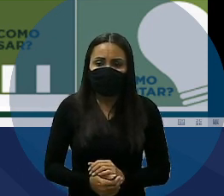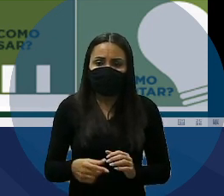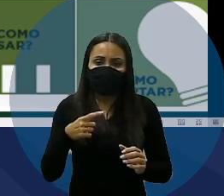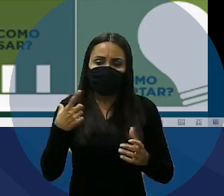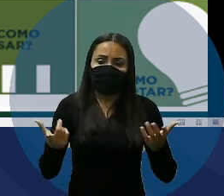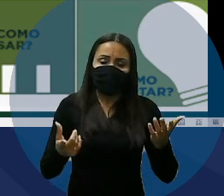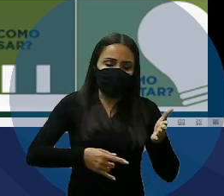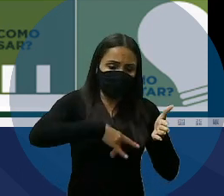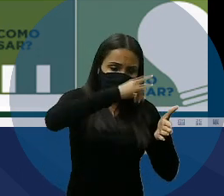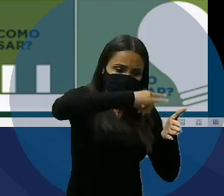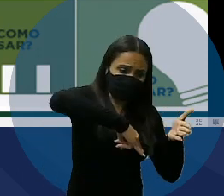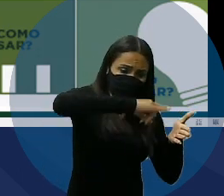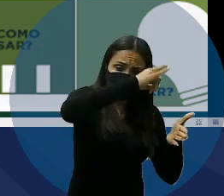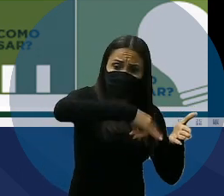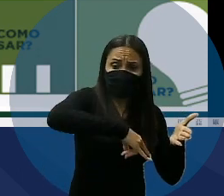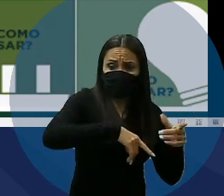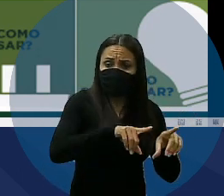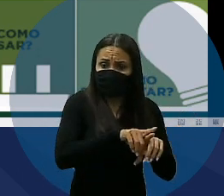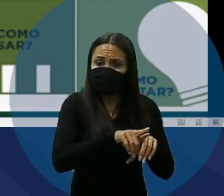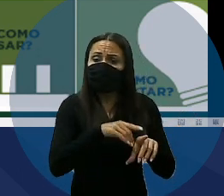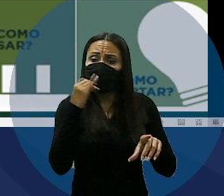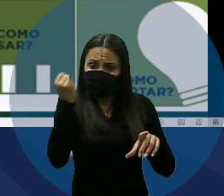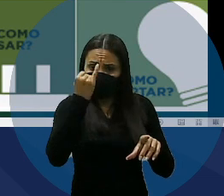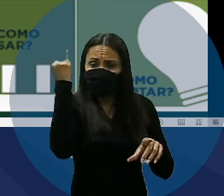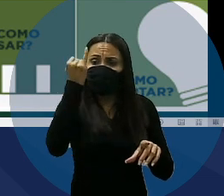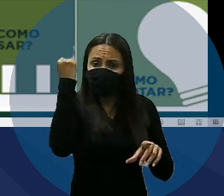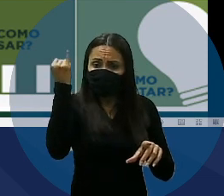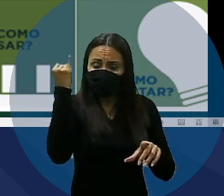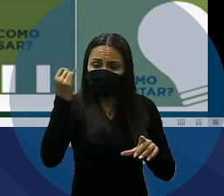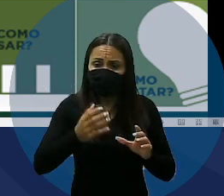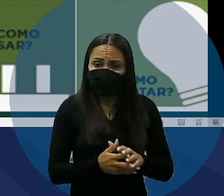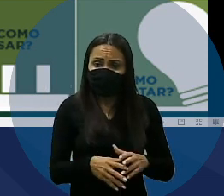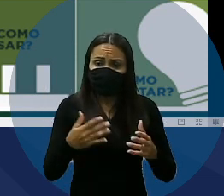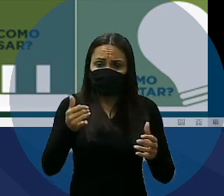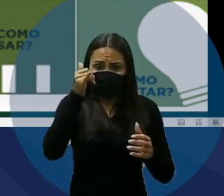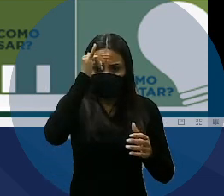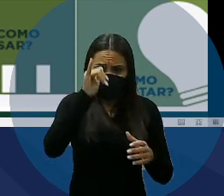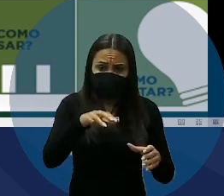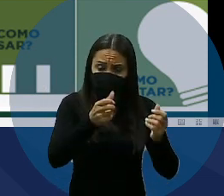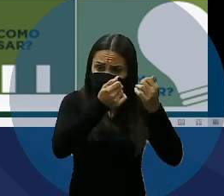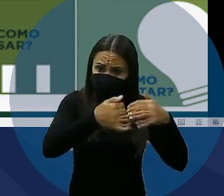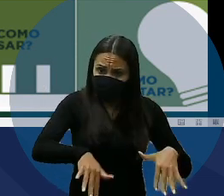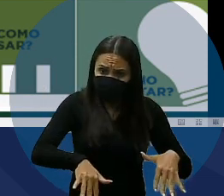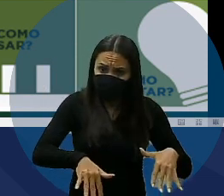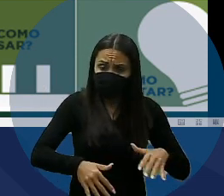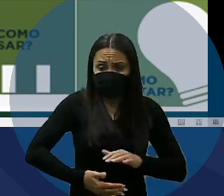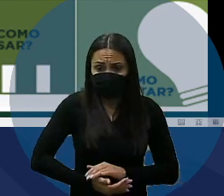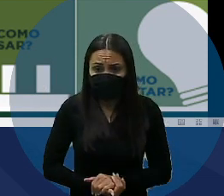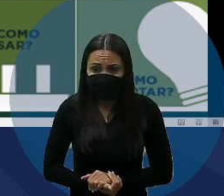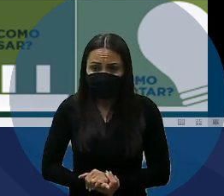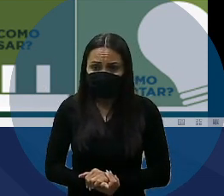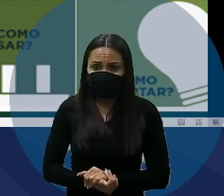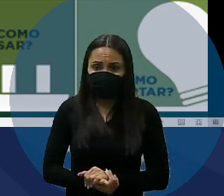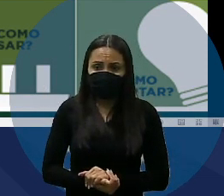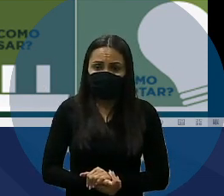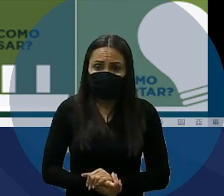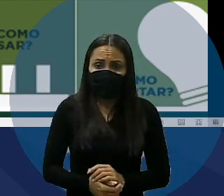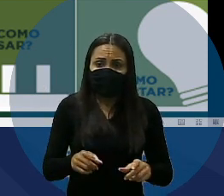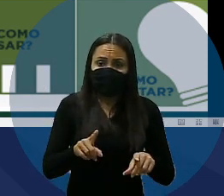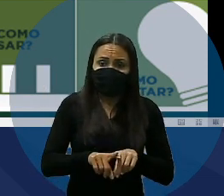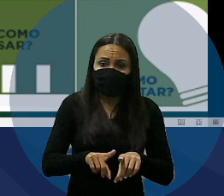fiscal, para também evitar desperdício contra isso. A forma de